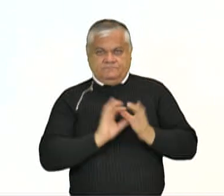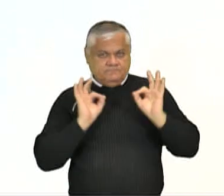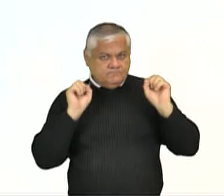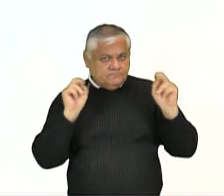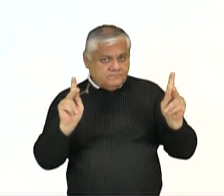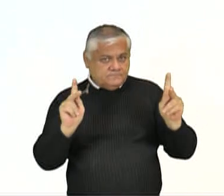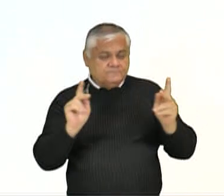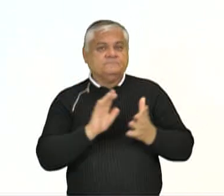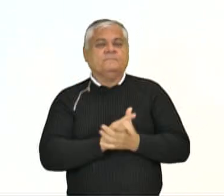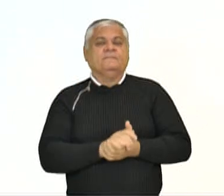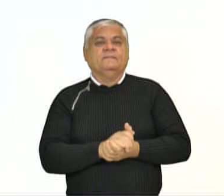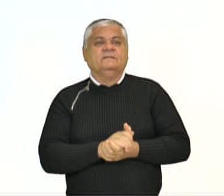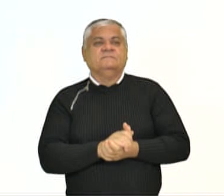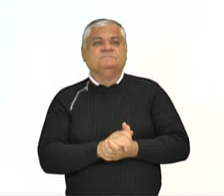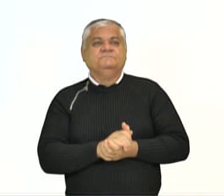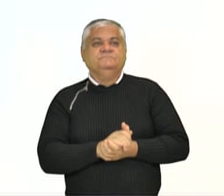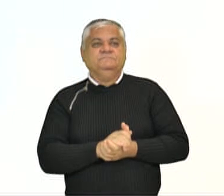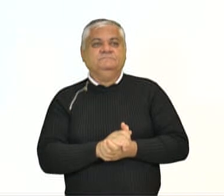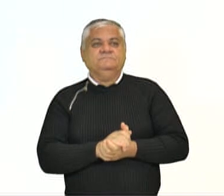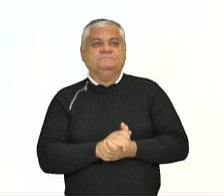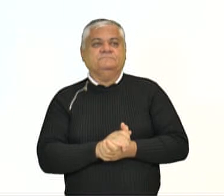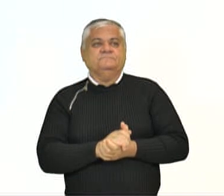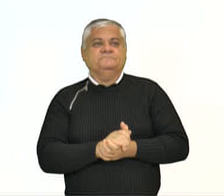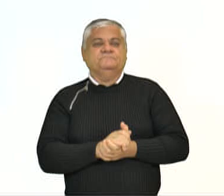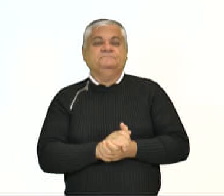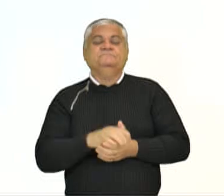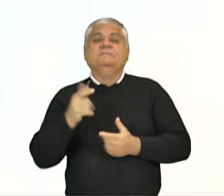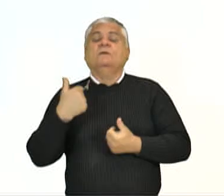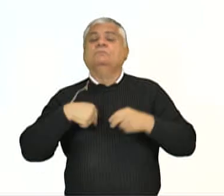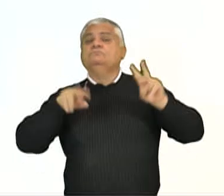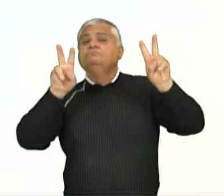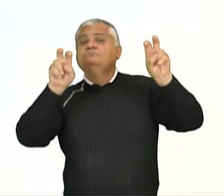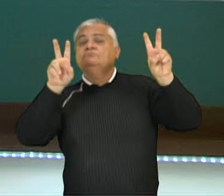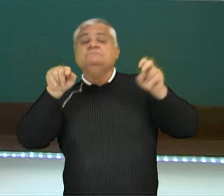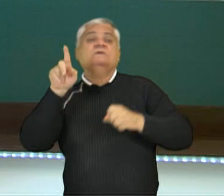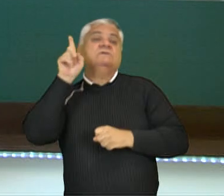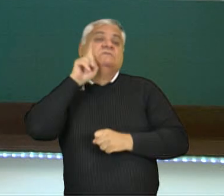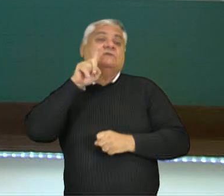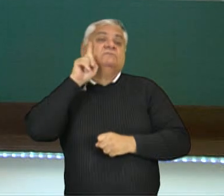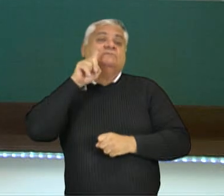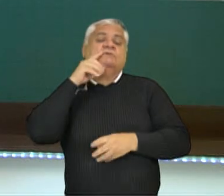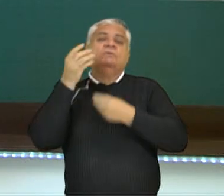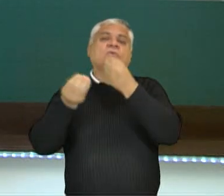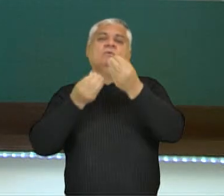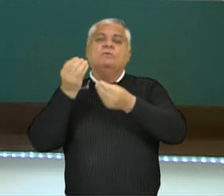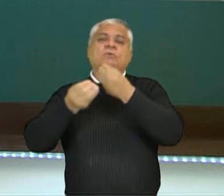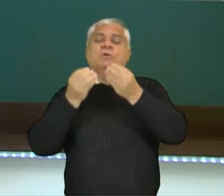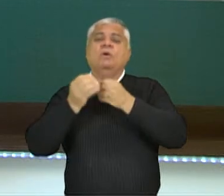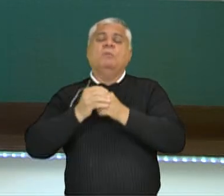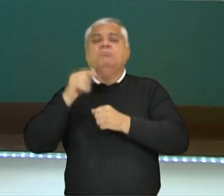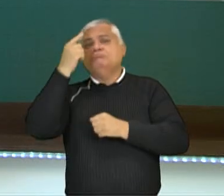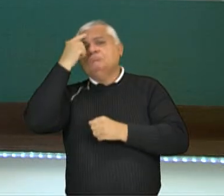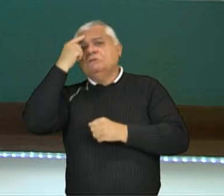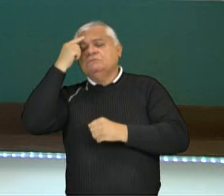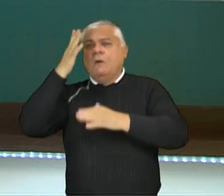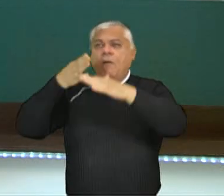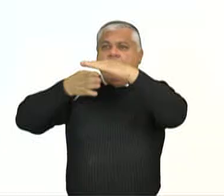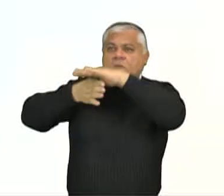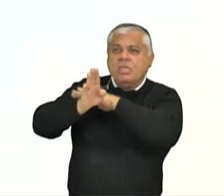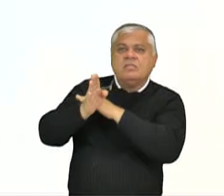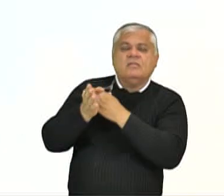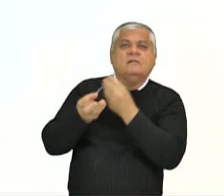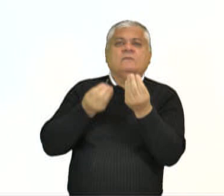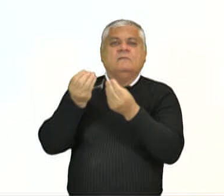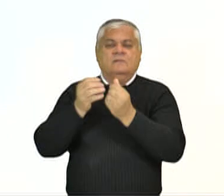ok? Muito bem, então retomado isso aqui, nós iremos falar agora então sobre os Estados Unidos, a imigração e a questão racial.